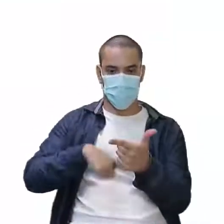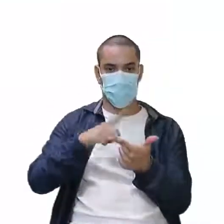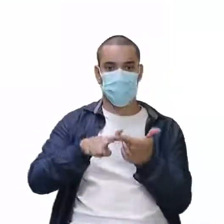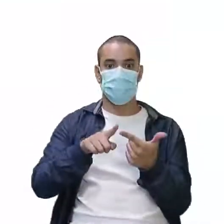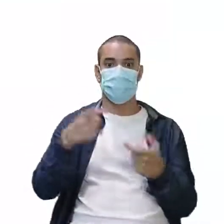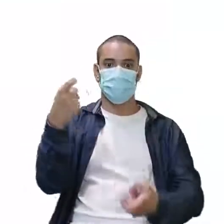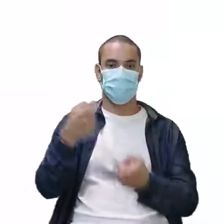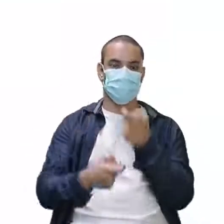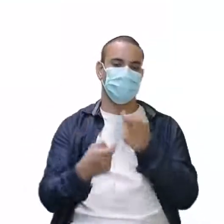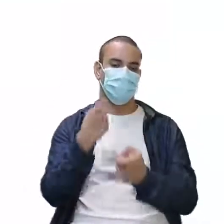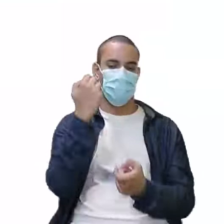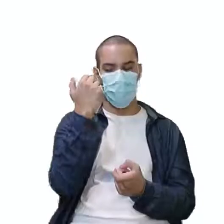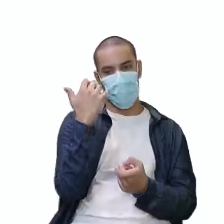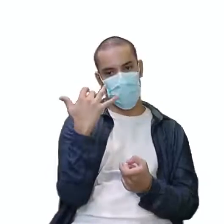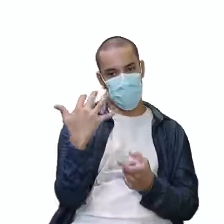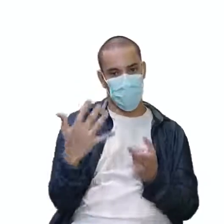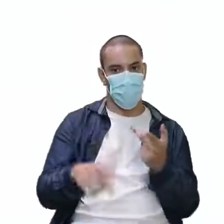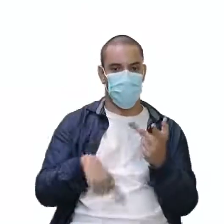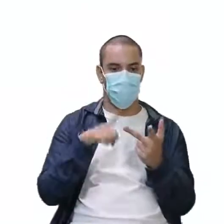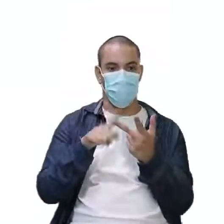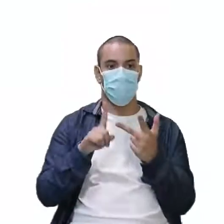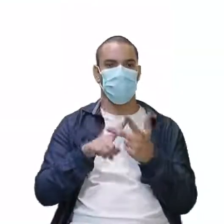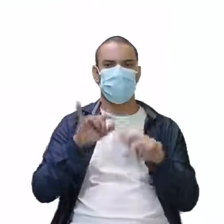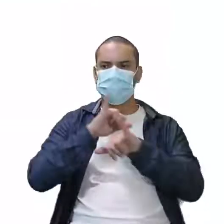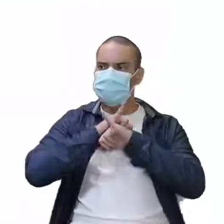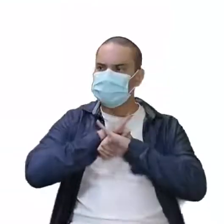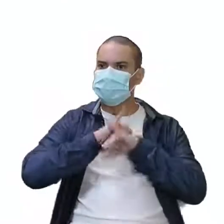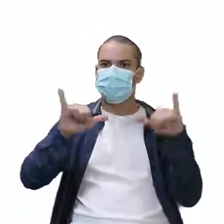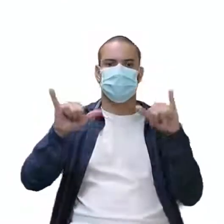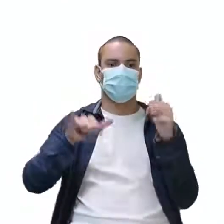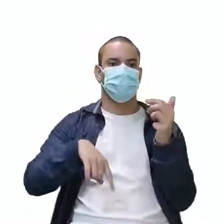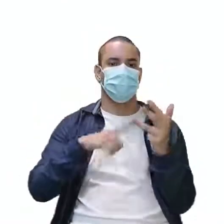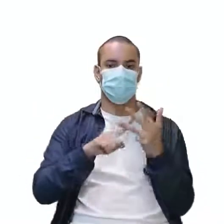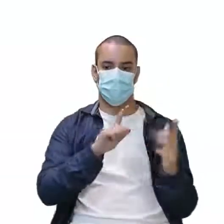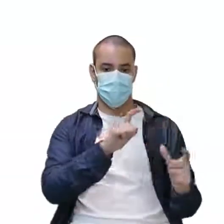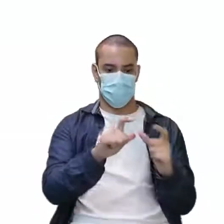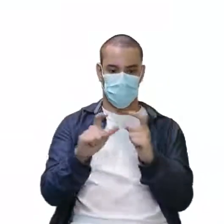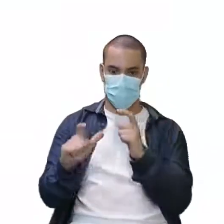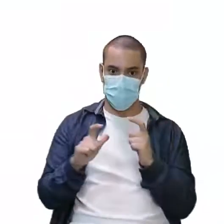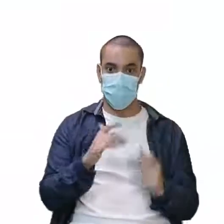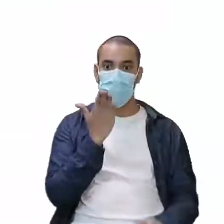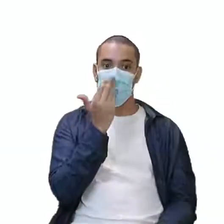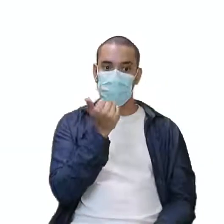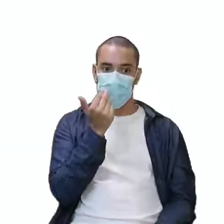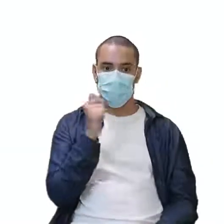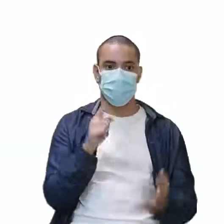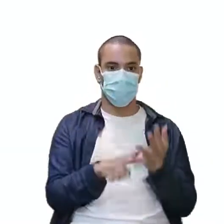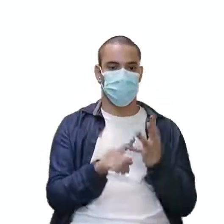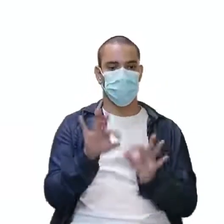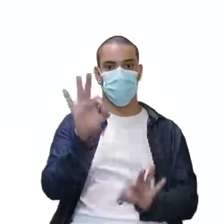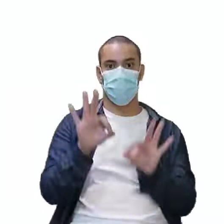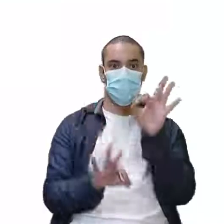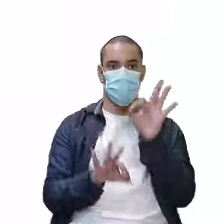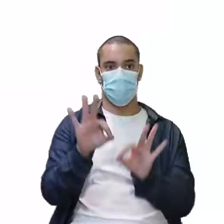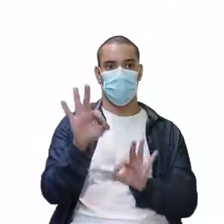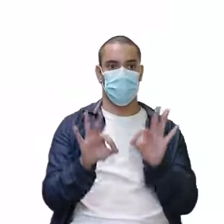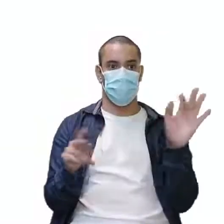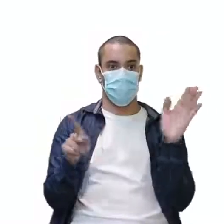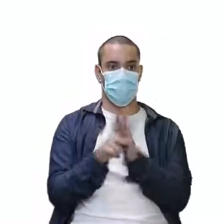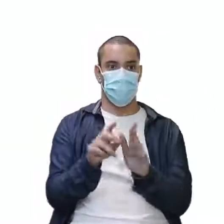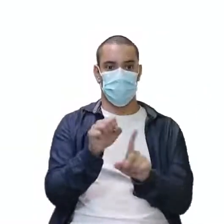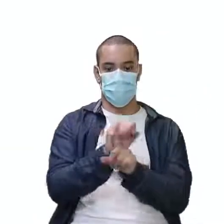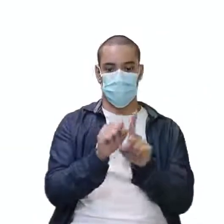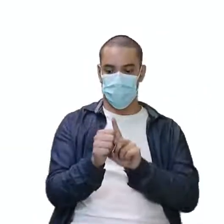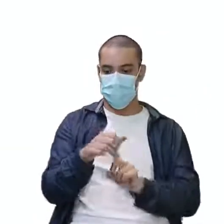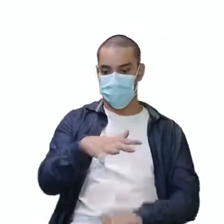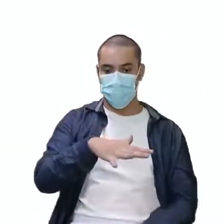atração sexual, transmissão de alarmes, localizações de alimentos, né? E também a organização social. Quando a gente